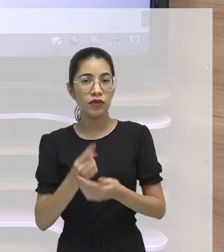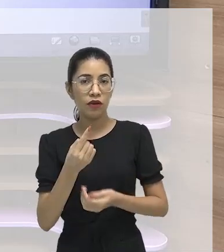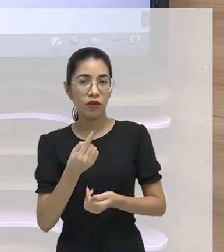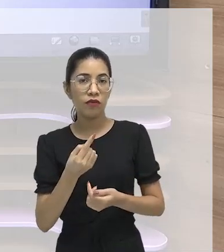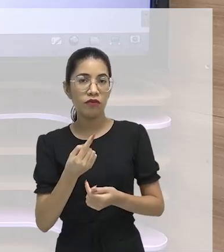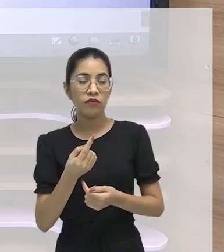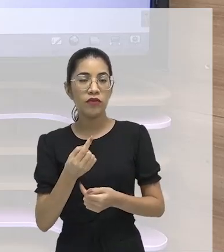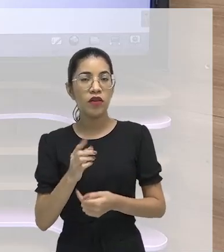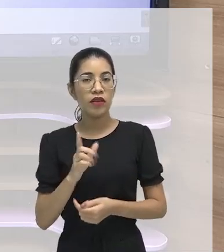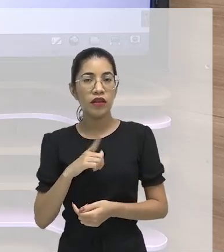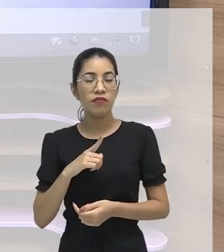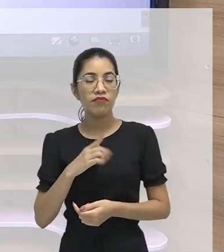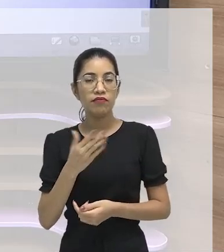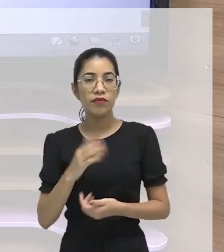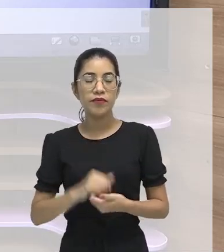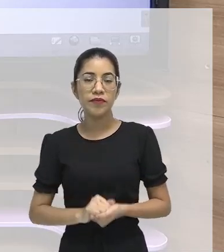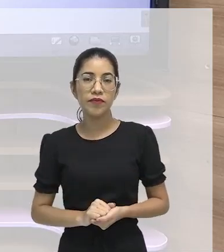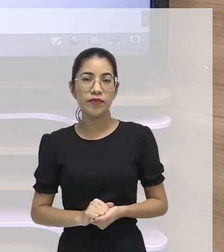verdade,